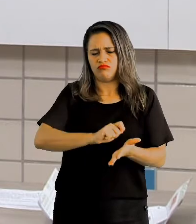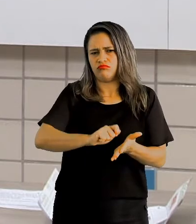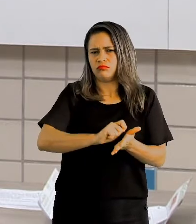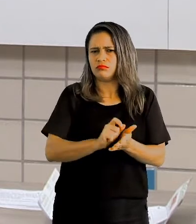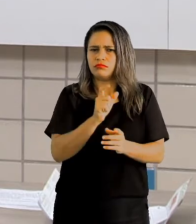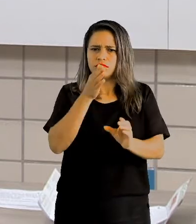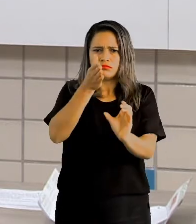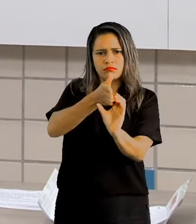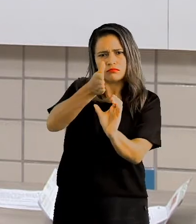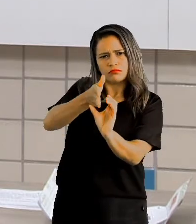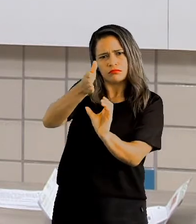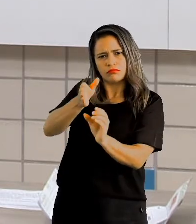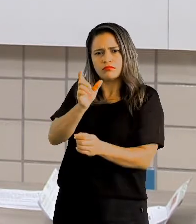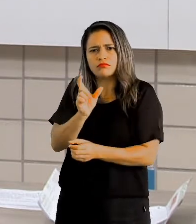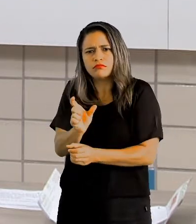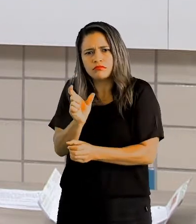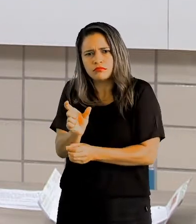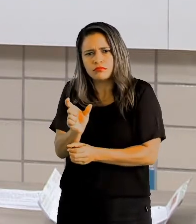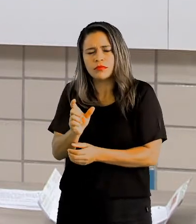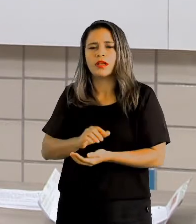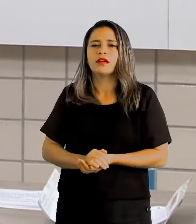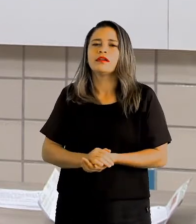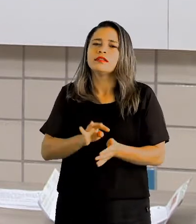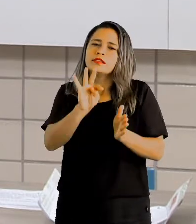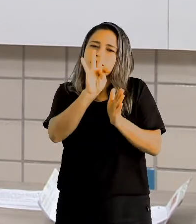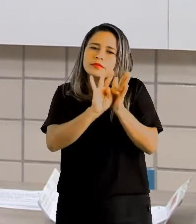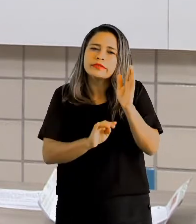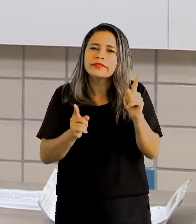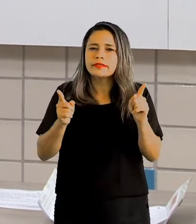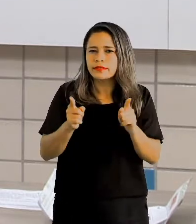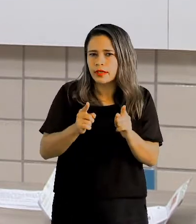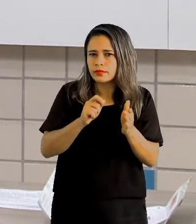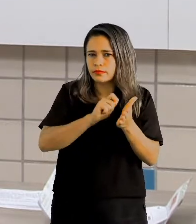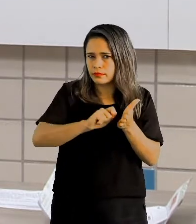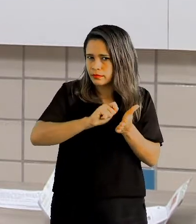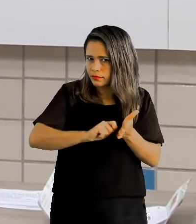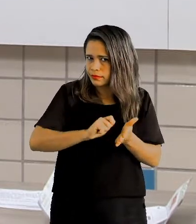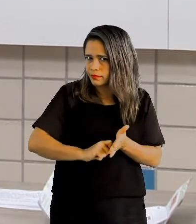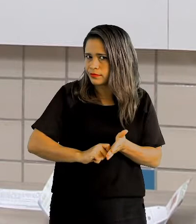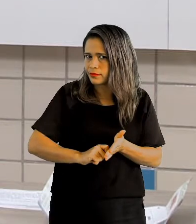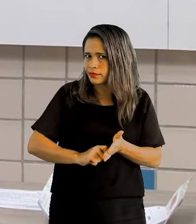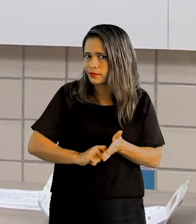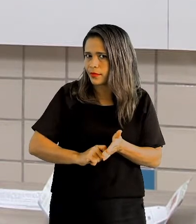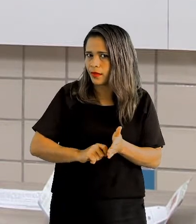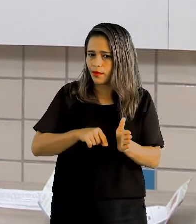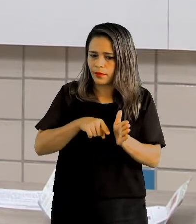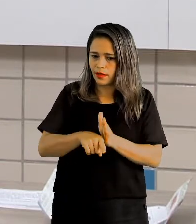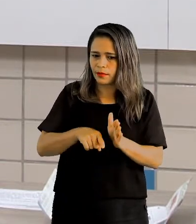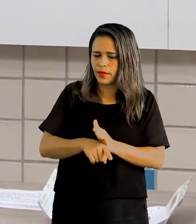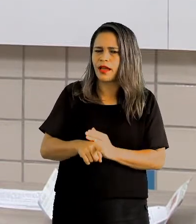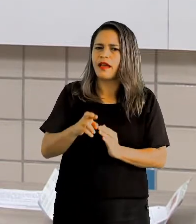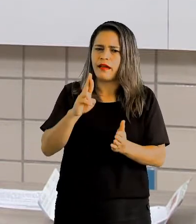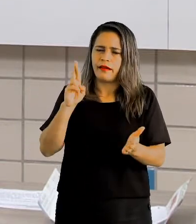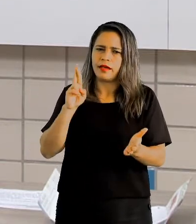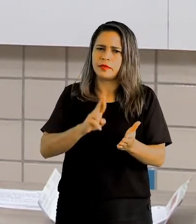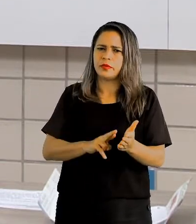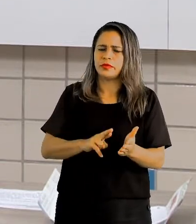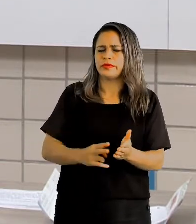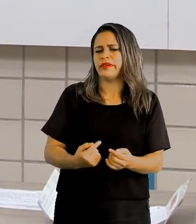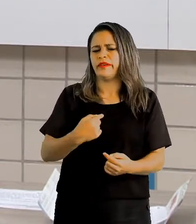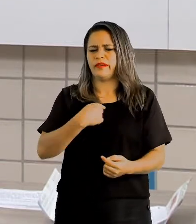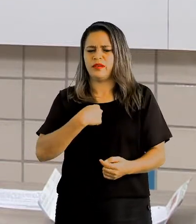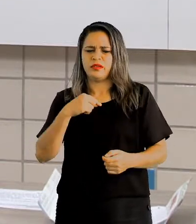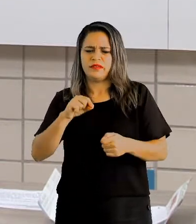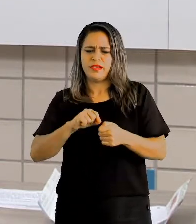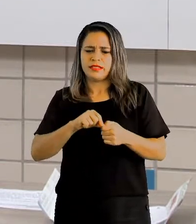formar as palavrinhas. Escreva um pequeno texto no teu caderno, logo abaixo dessas questões, e responda: o que vocês estão fazendo durante